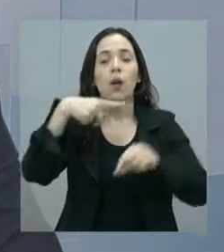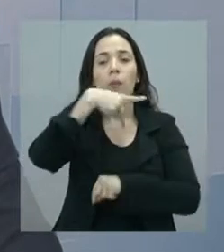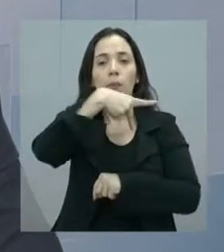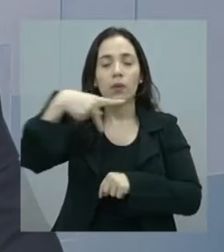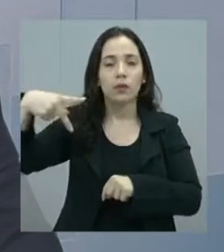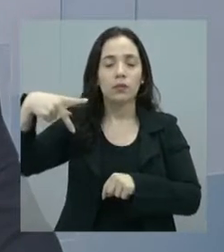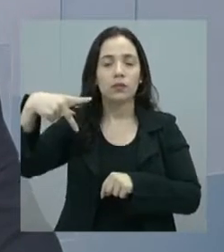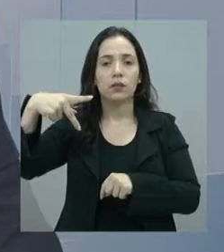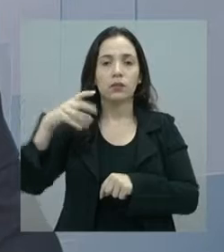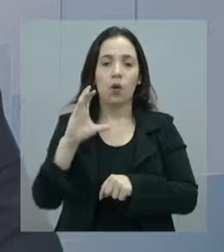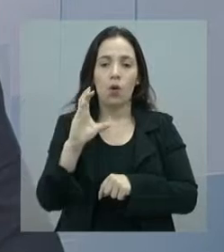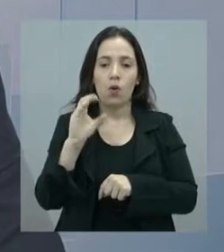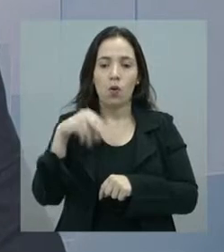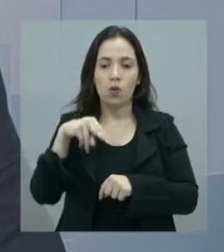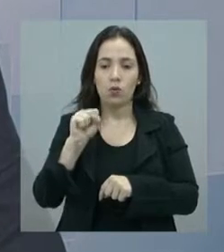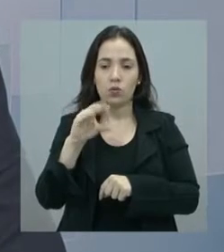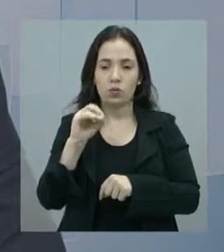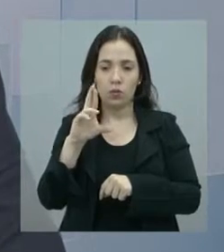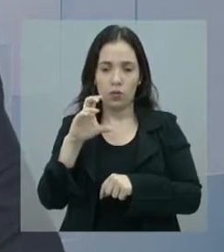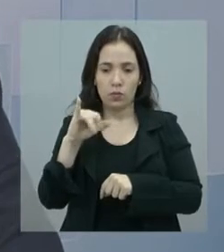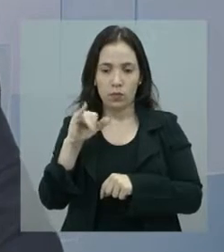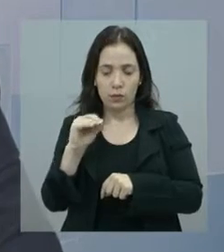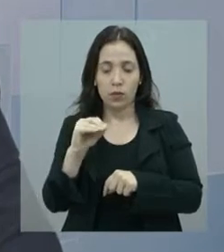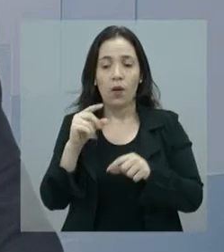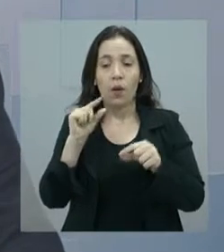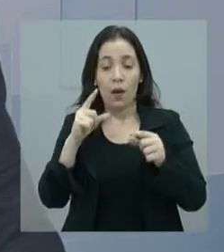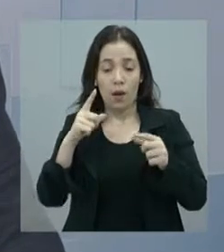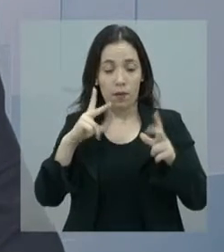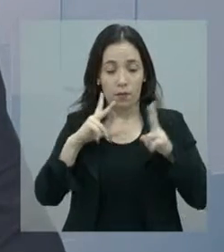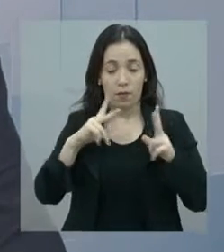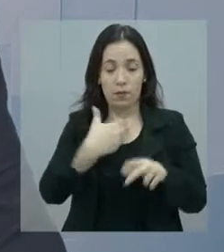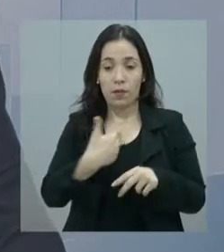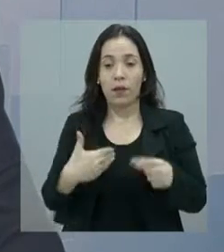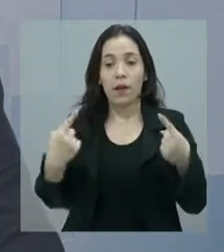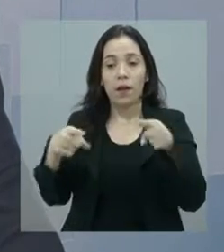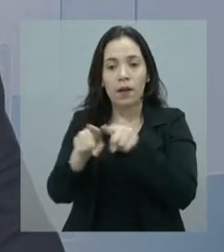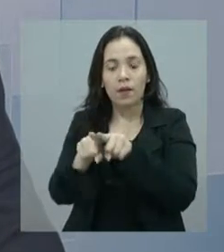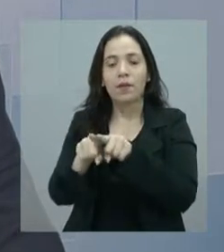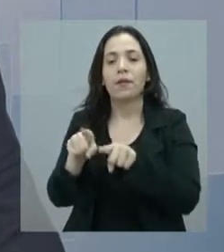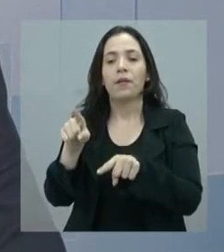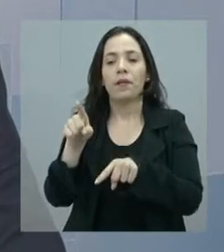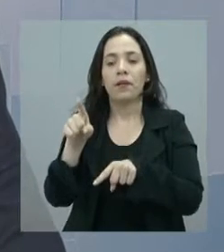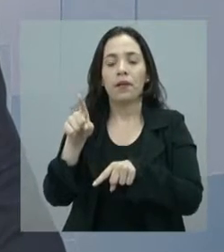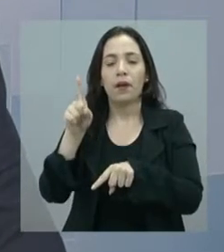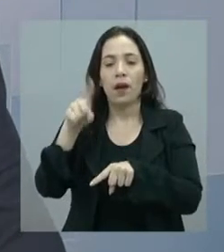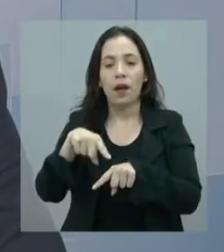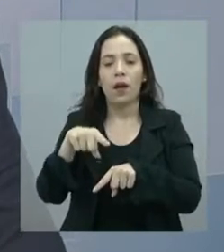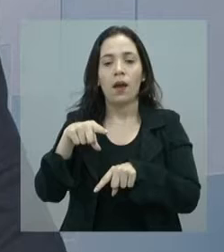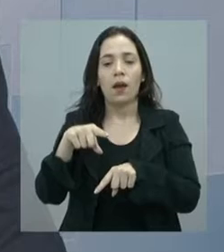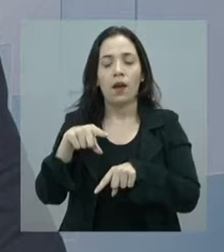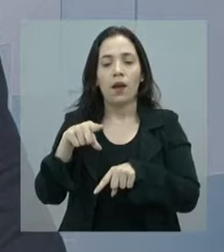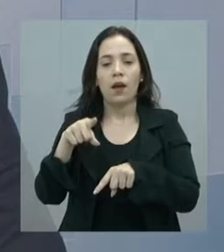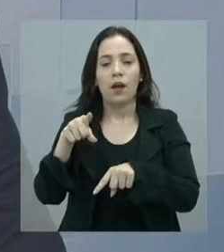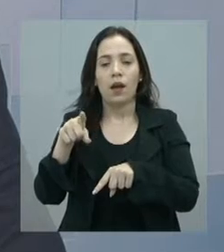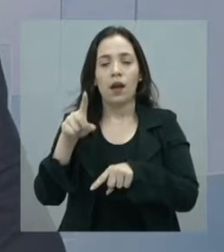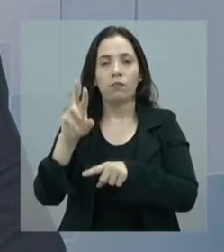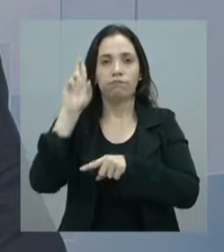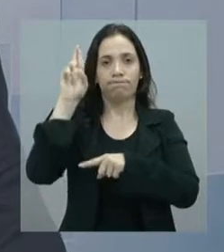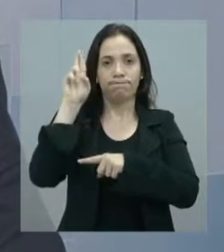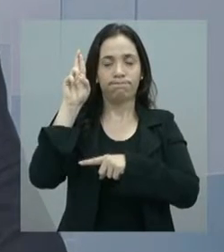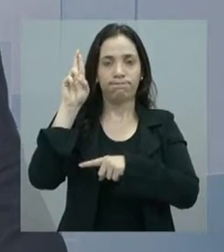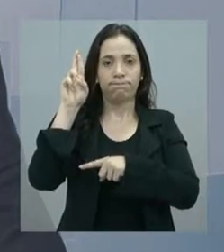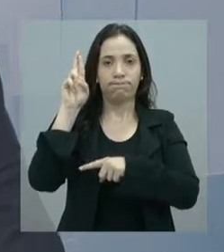dos consórcios, porque o consórcio ele é eleito um presidente, que são dos prefeitos, que é o que fica como gerenciando o